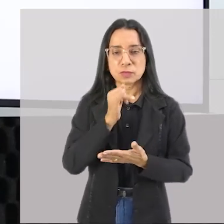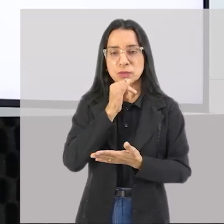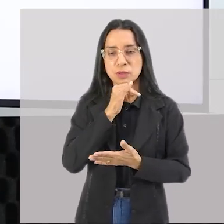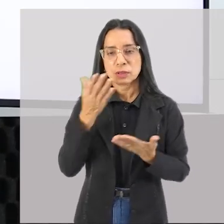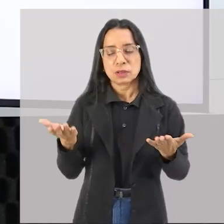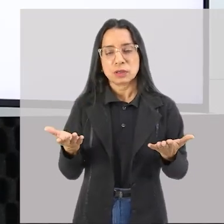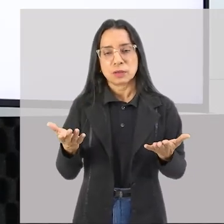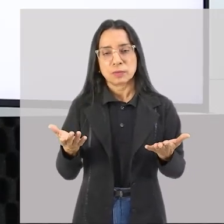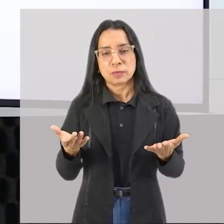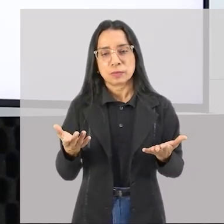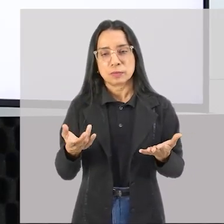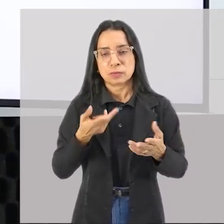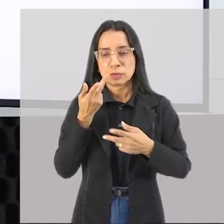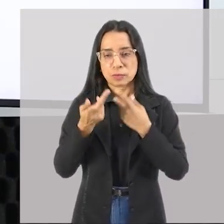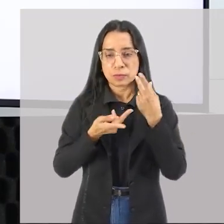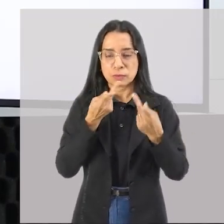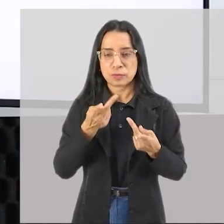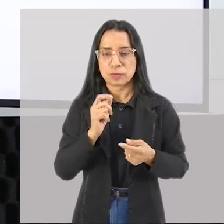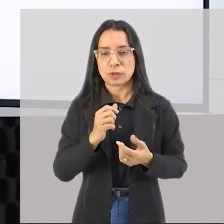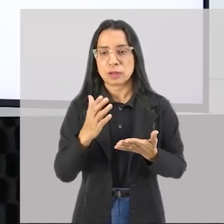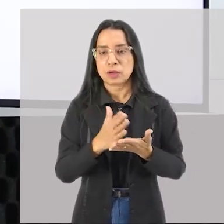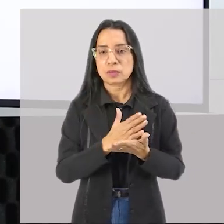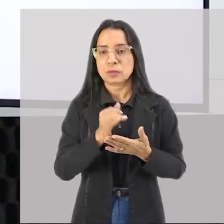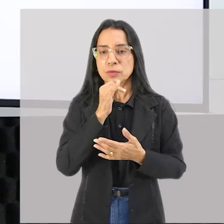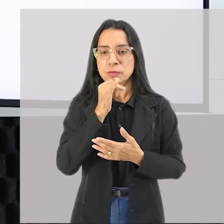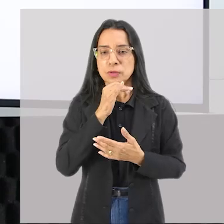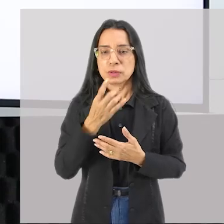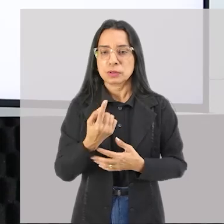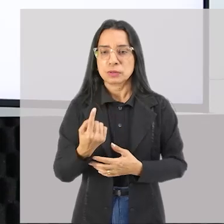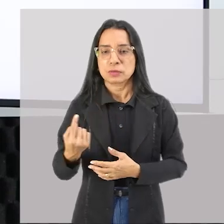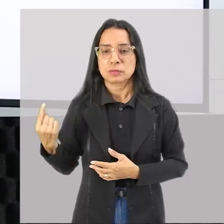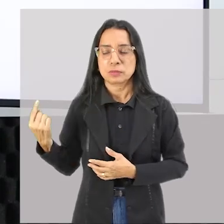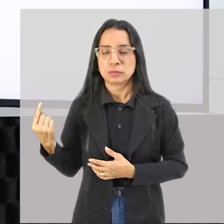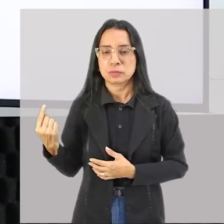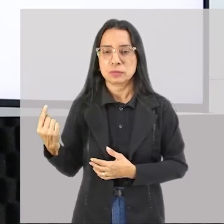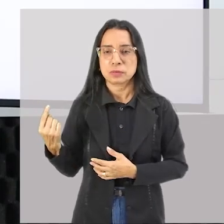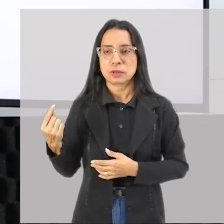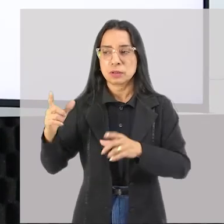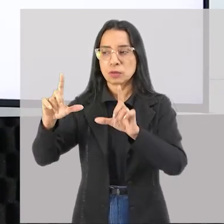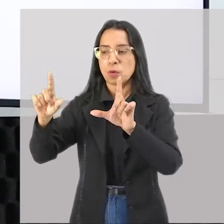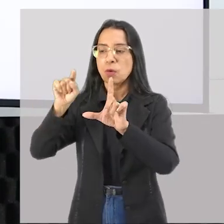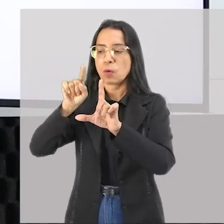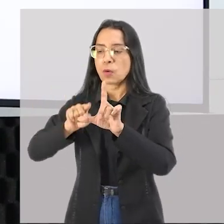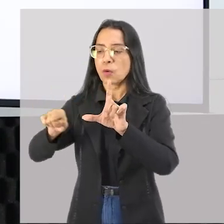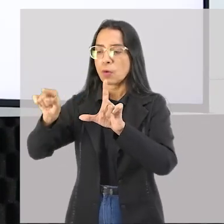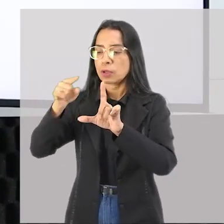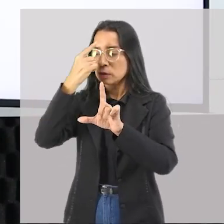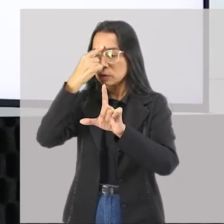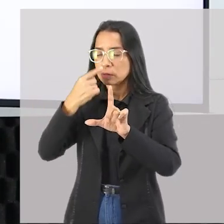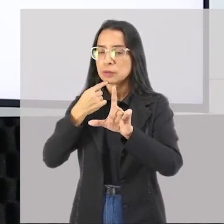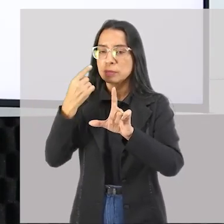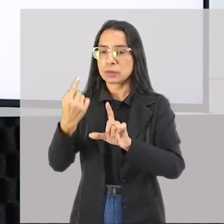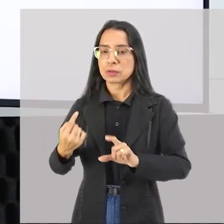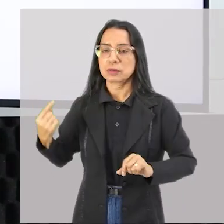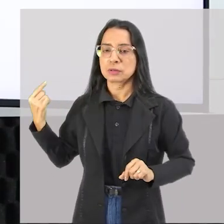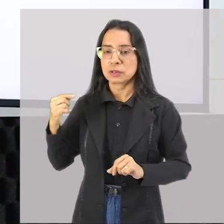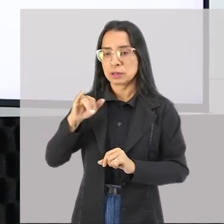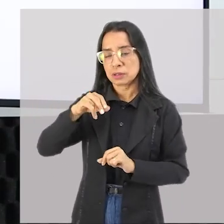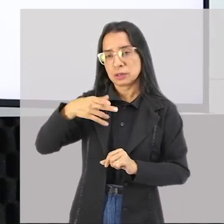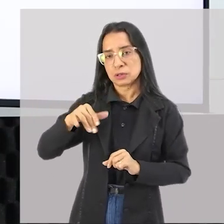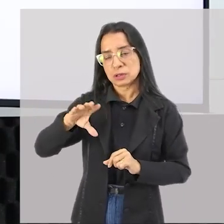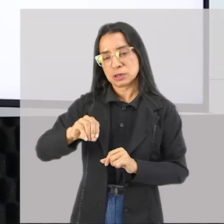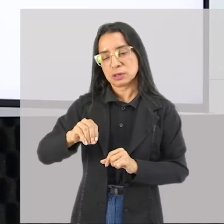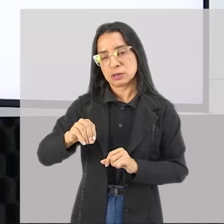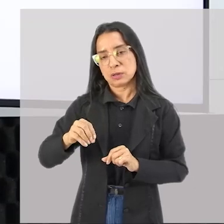de marcadores de oralidade. Alguns, como por exemplo, a gente vê no quadrinho, podem ser interjeições, podem